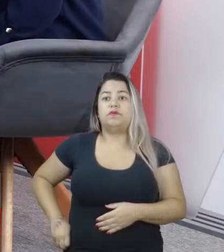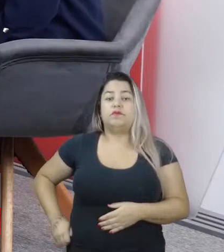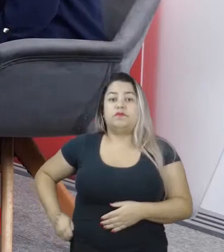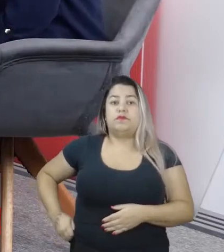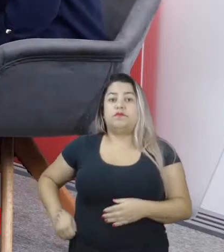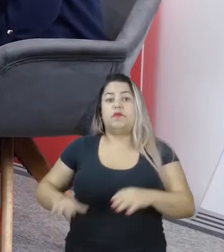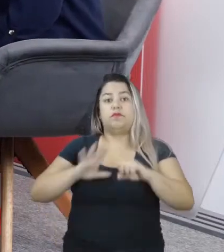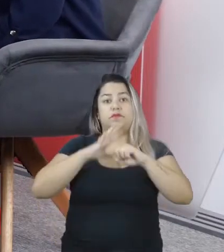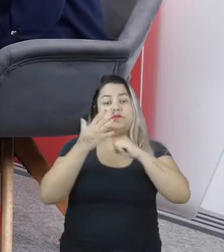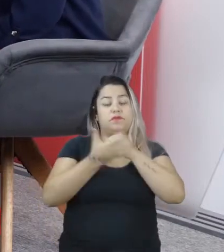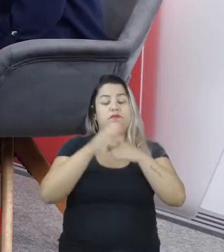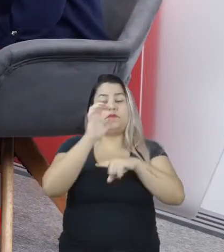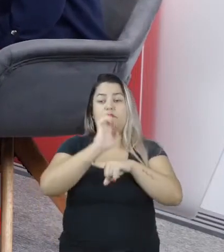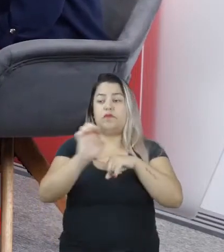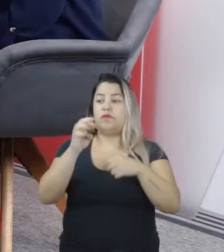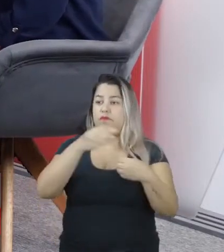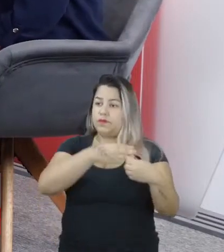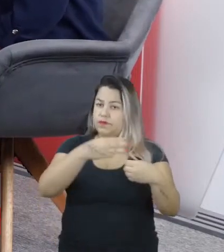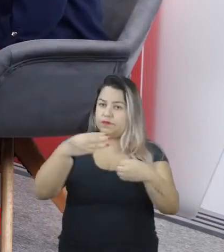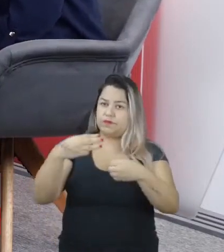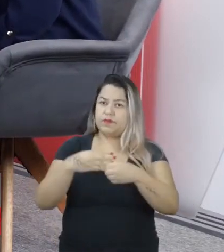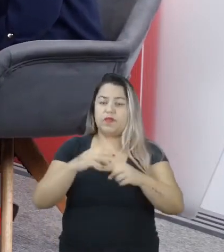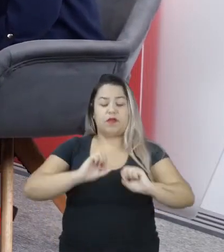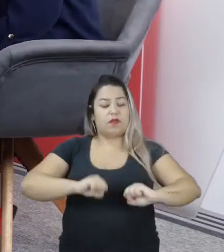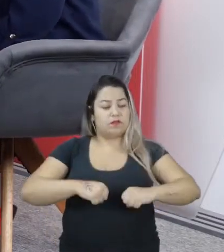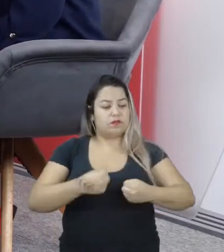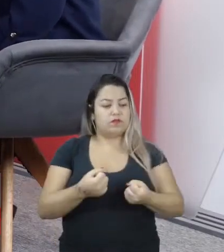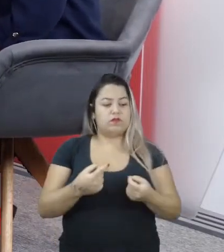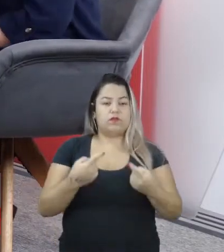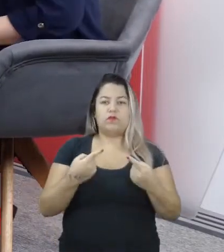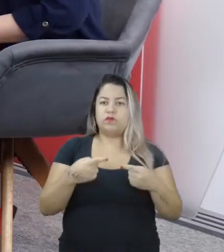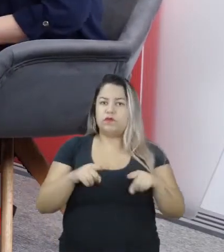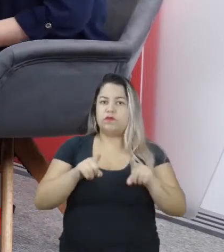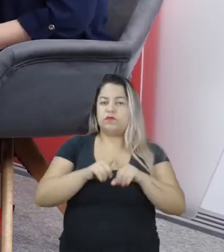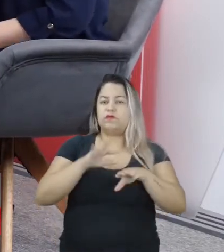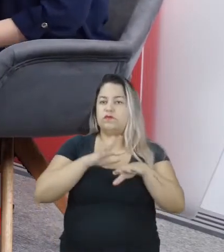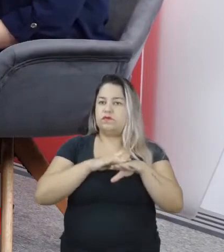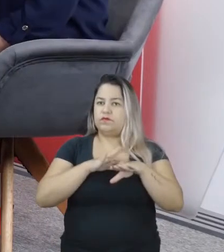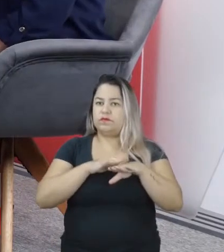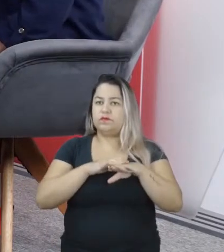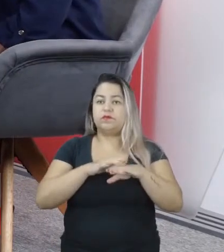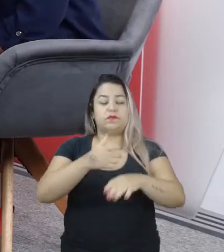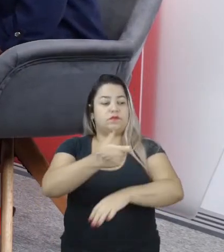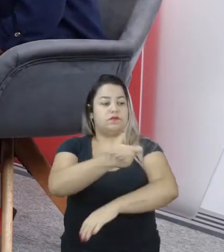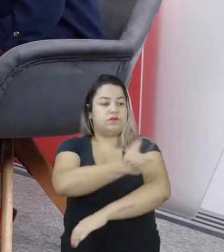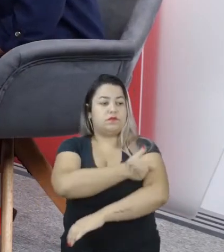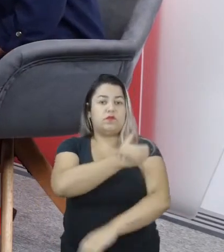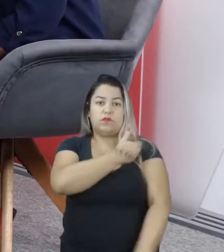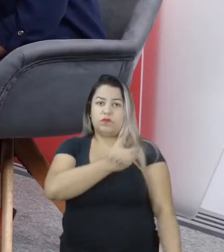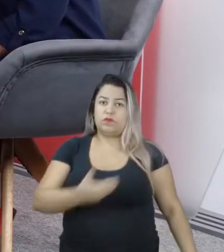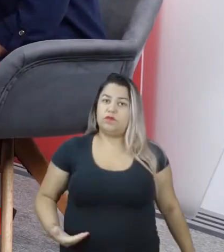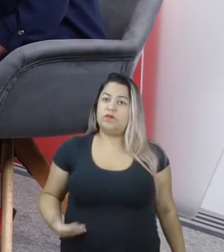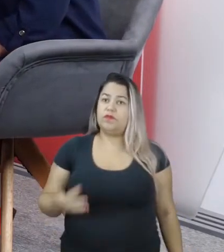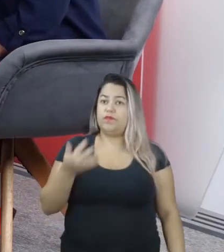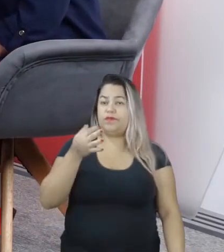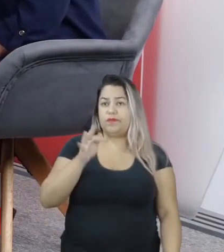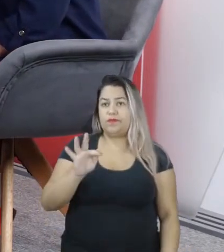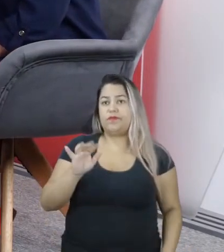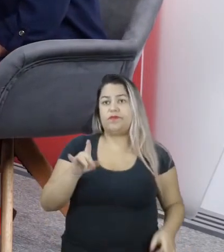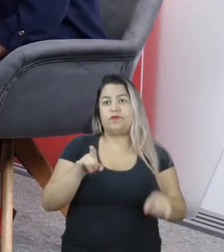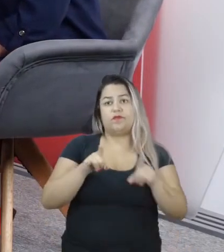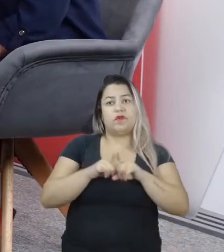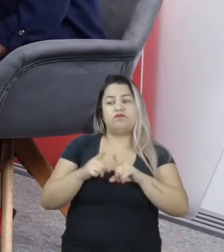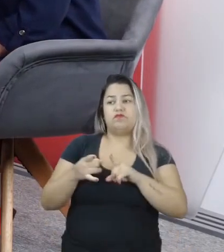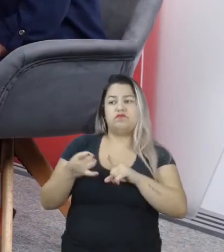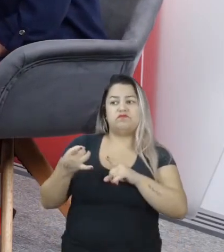que estados e municípios ali protagonizaram a luta, né, contra a doença, pela vacinação, enquanto o governo federal virava as